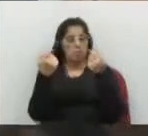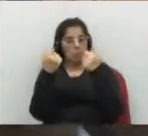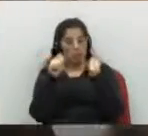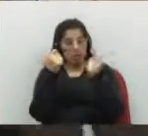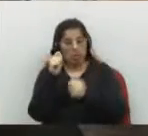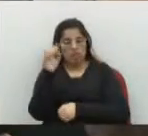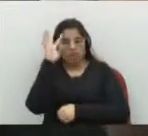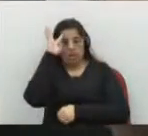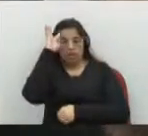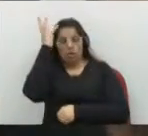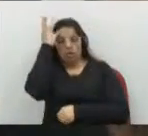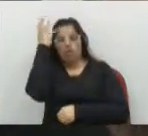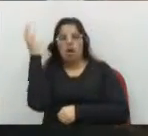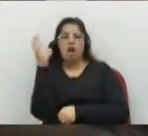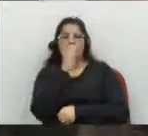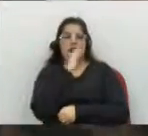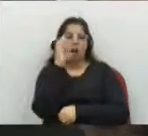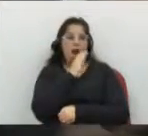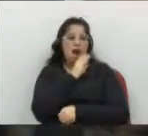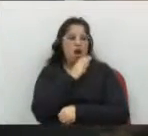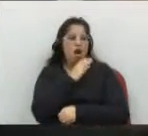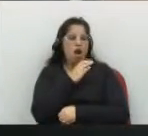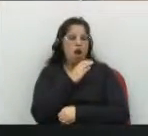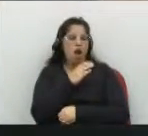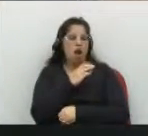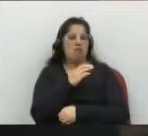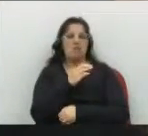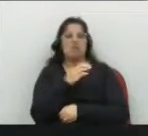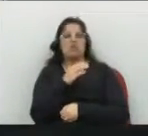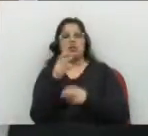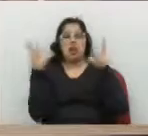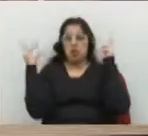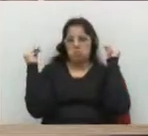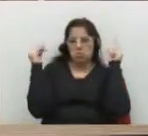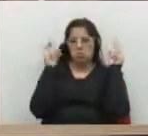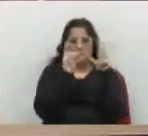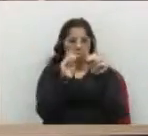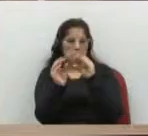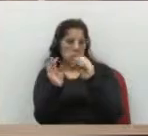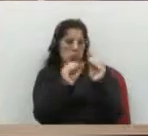de uma forma rápida. Não ficar nesse vucu-vucu.